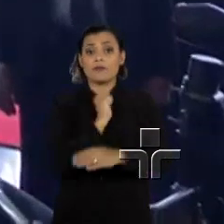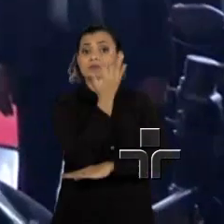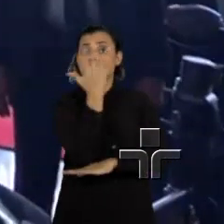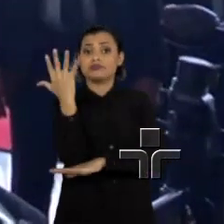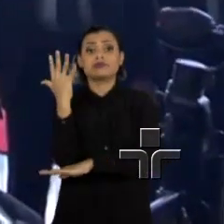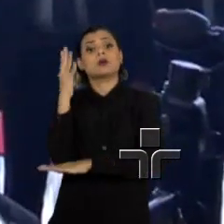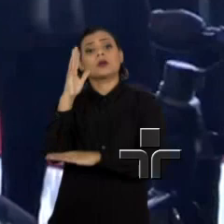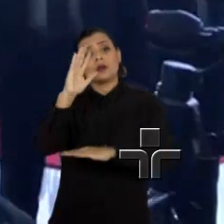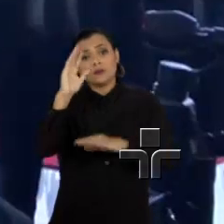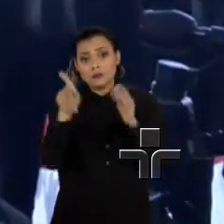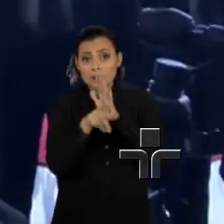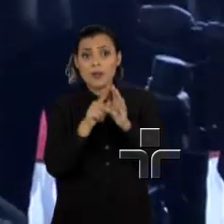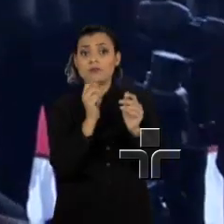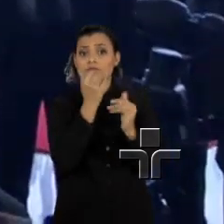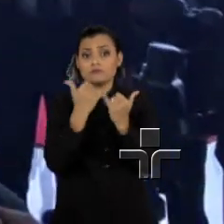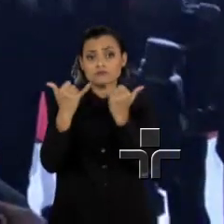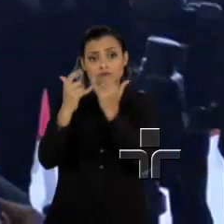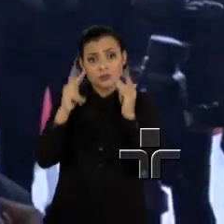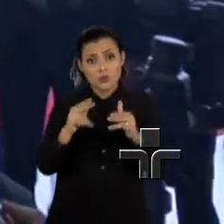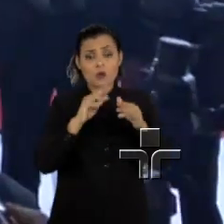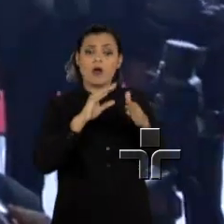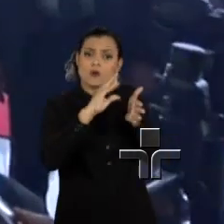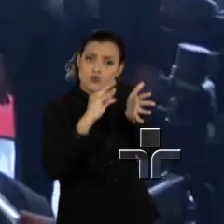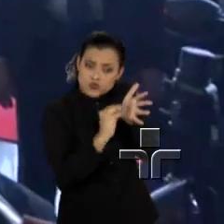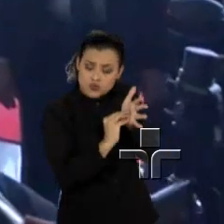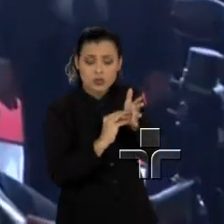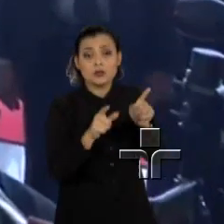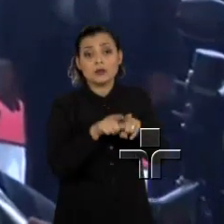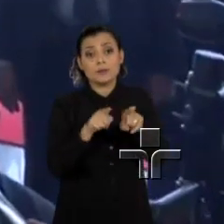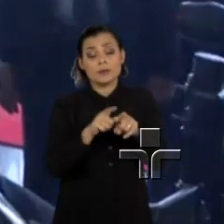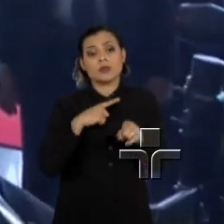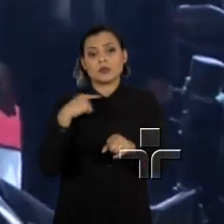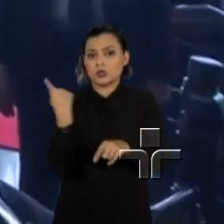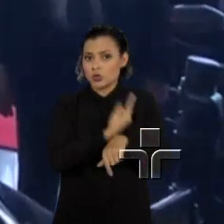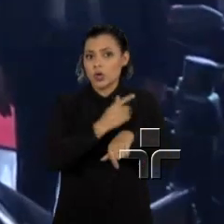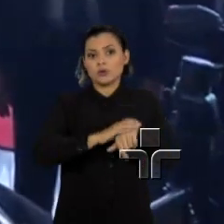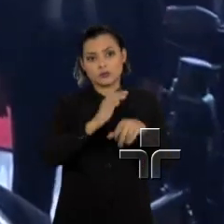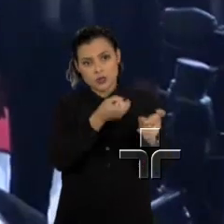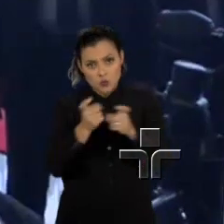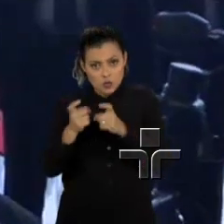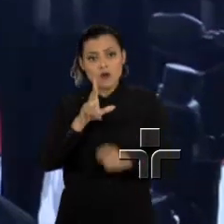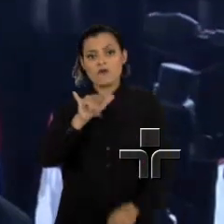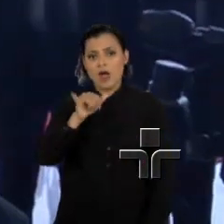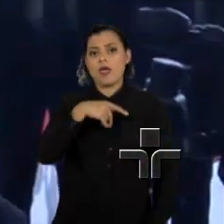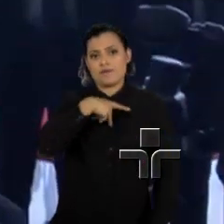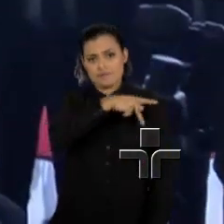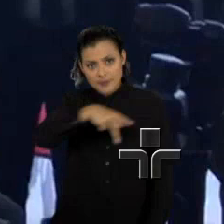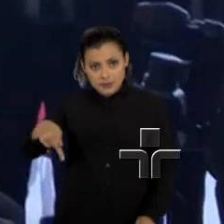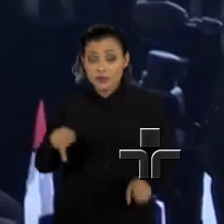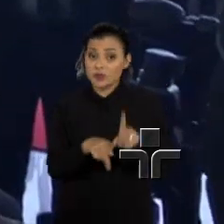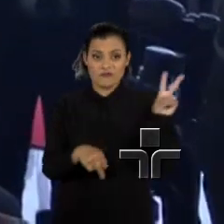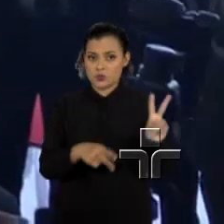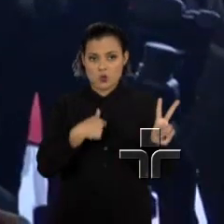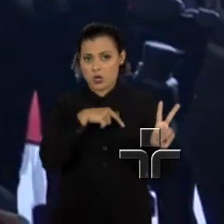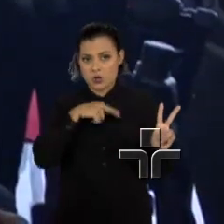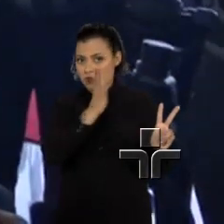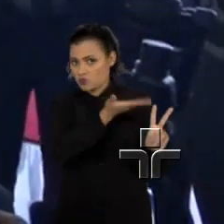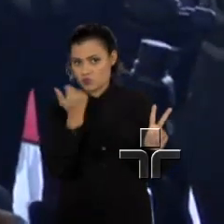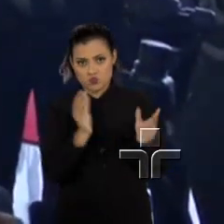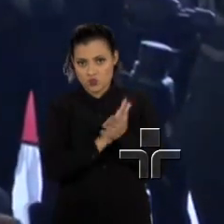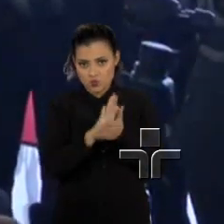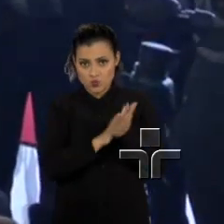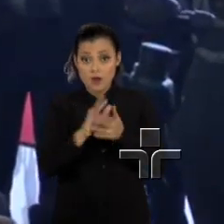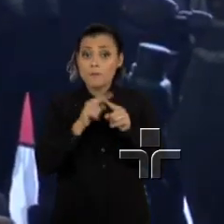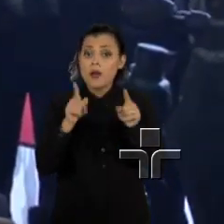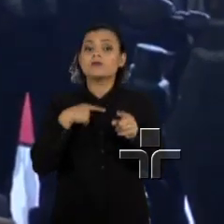é que no dia meia dúzia agora de setembro, estamos reunidos com esses presidentes, exceto da Venezuela, para